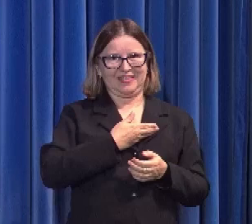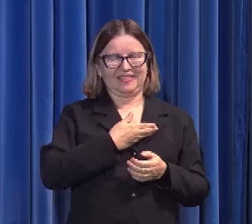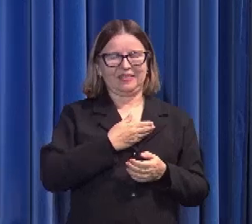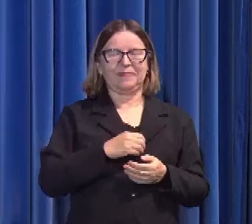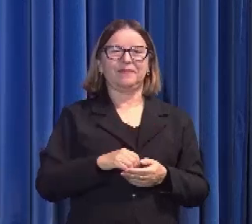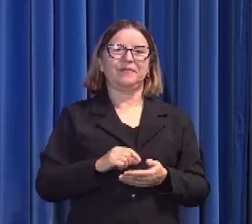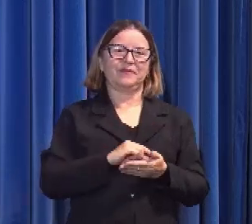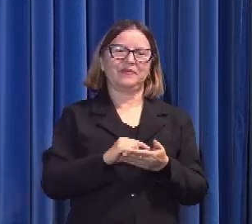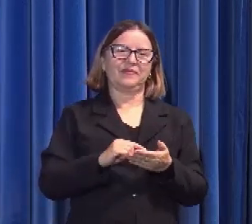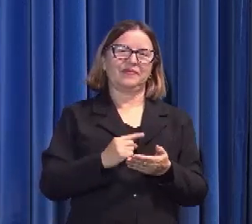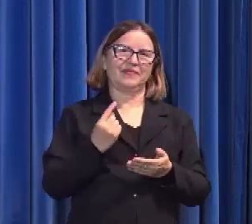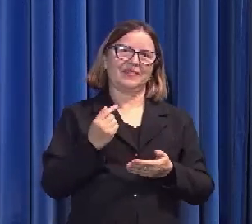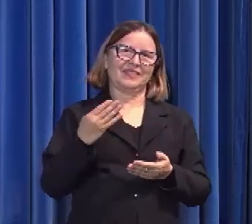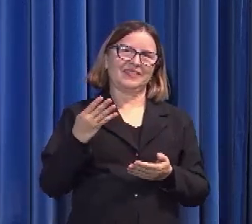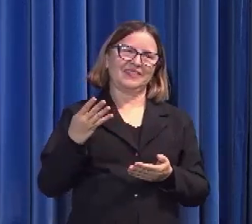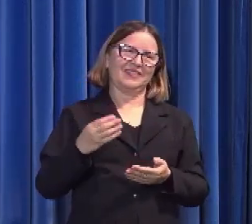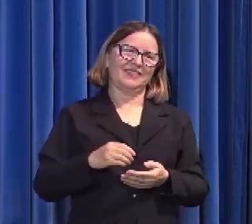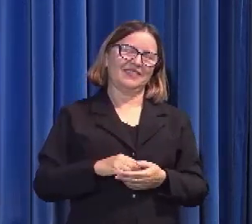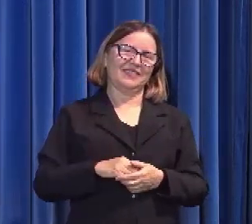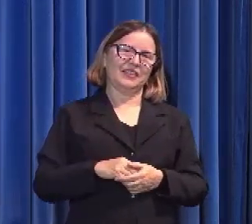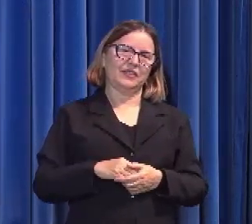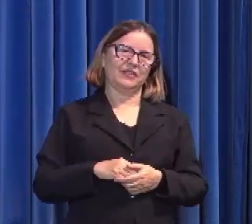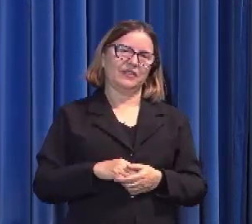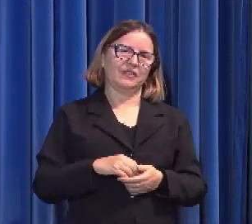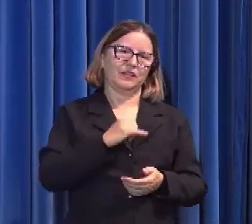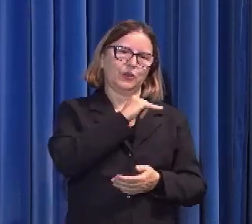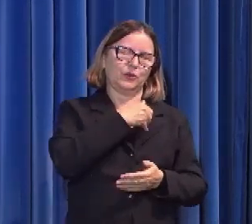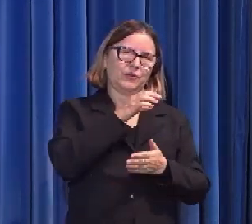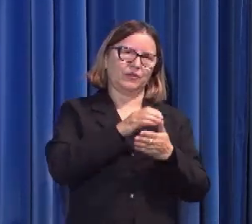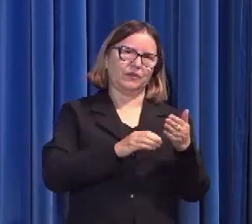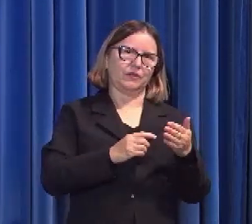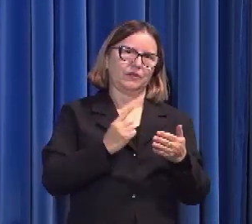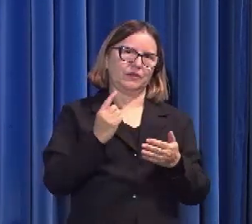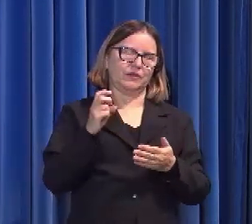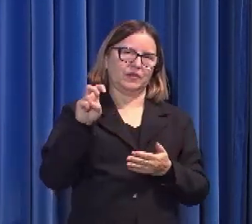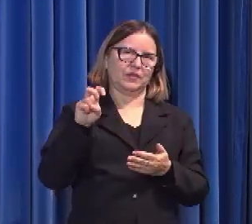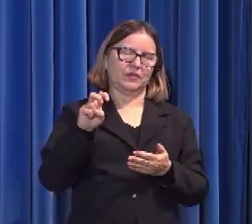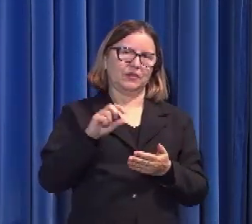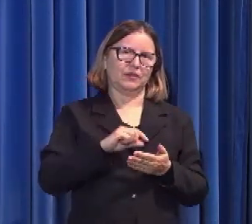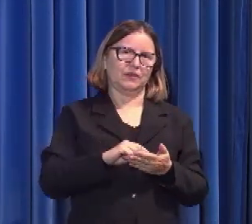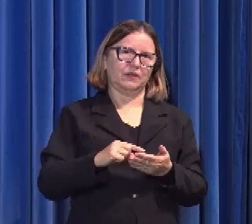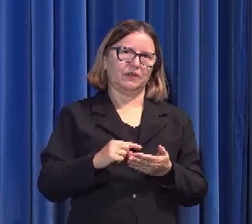o Versículo 14 o João 15:14